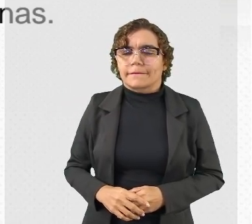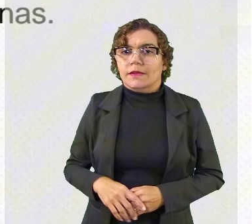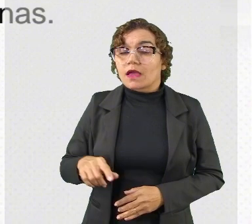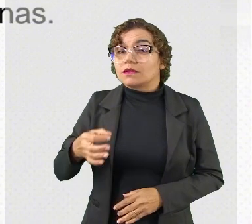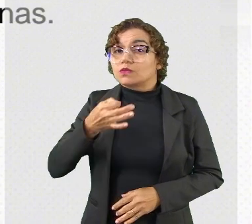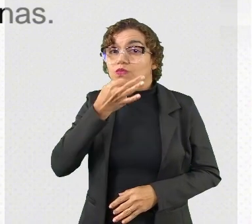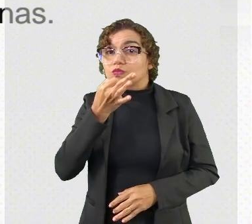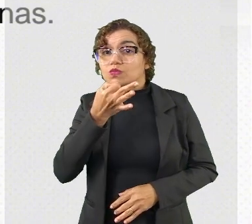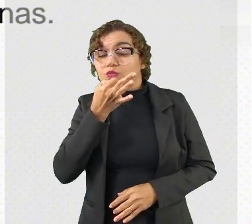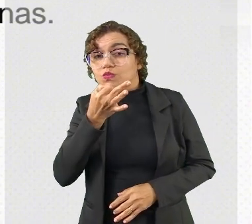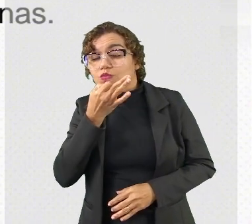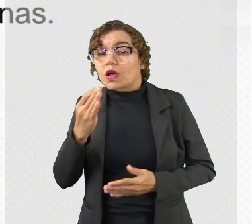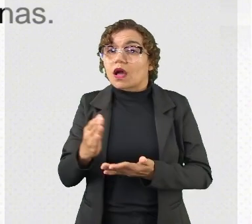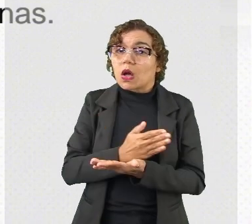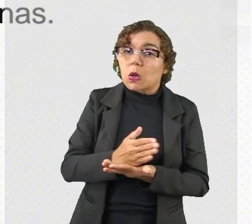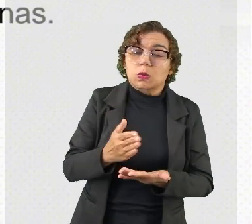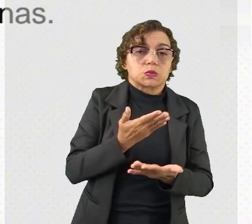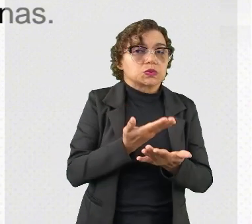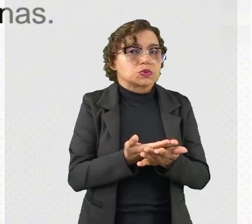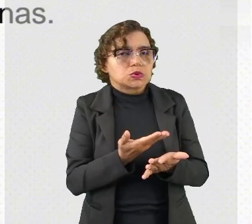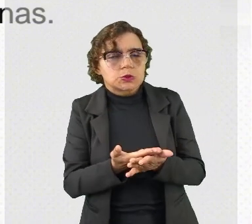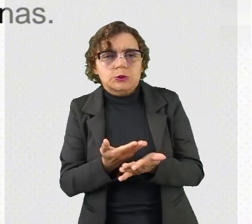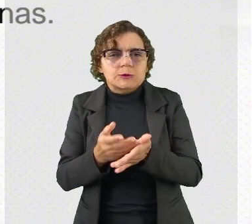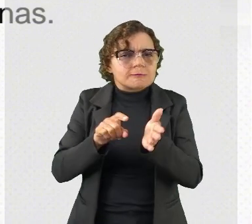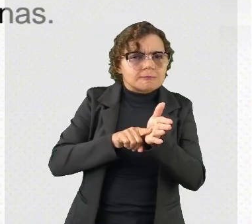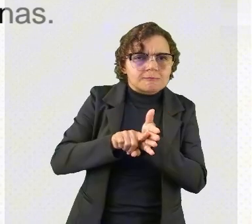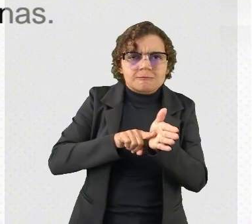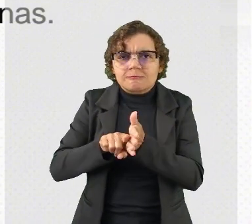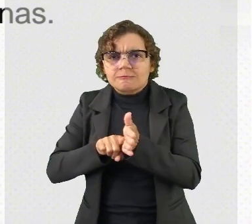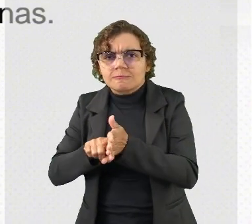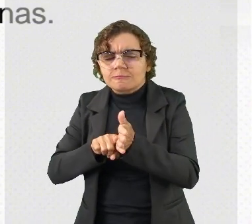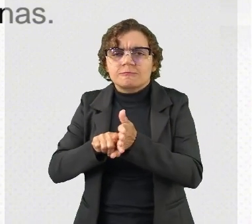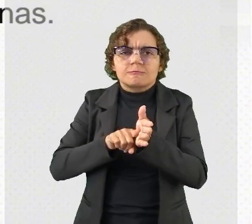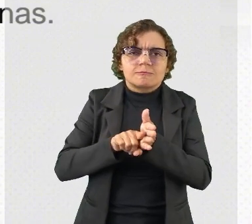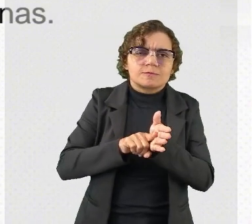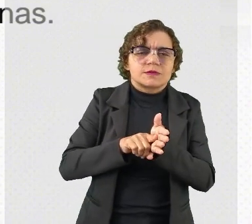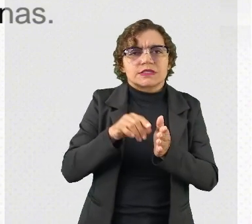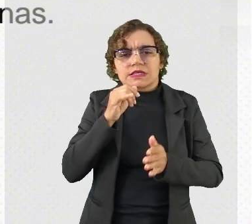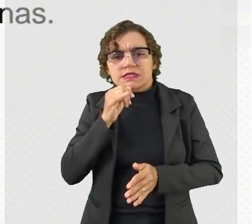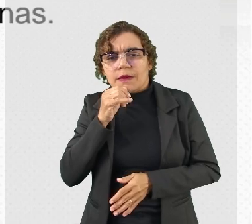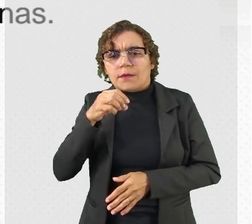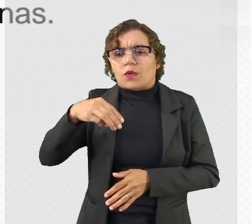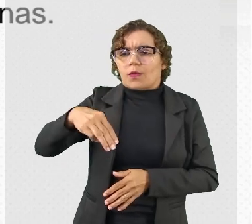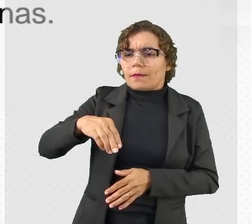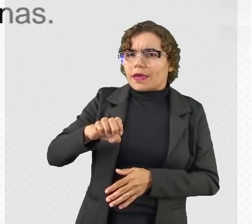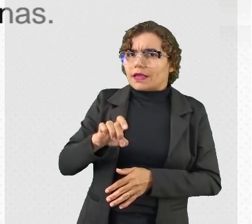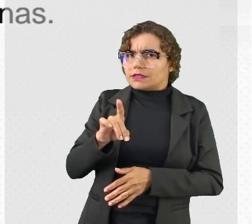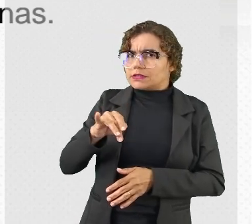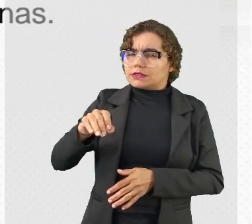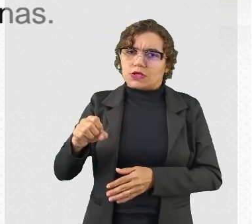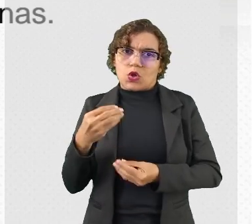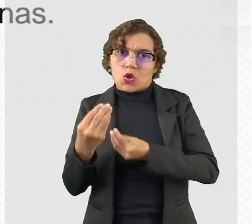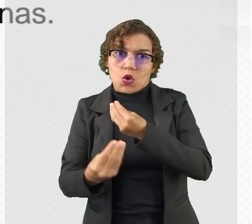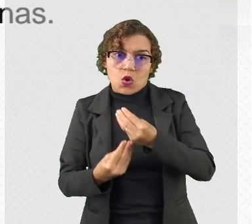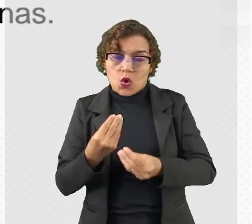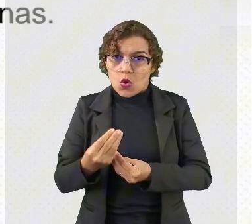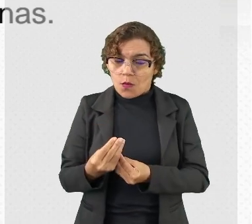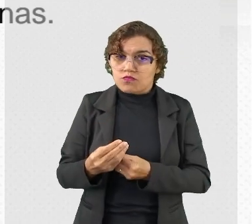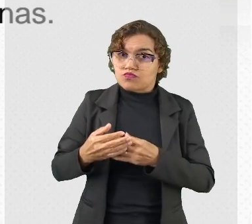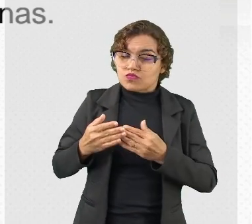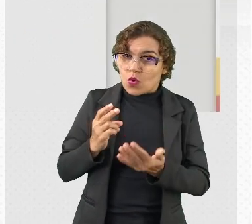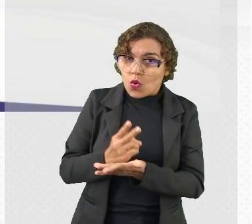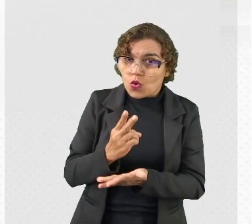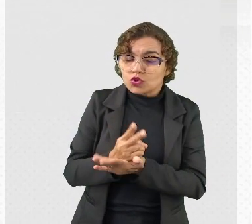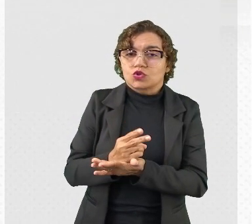sugerir, né, ali alguns estudos que ele vai fazer para, no caso, os Médicis, de como manter o seu poder, mas isso a gente vai já ver